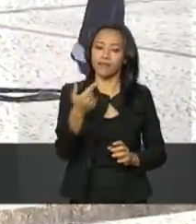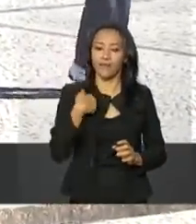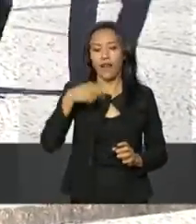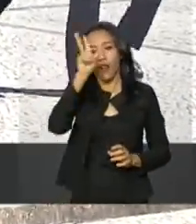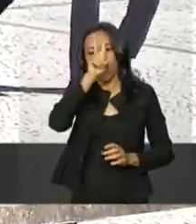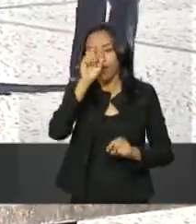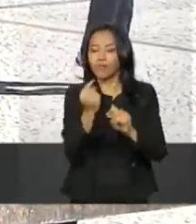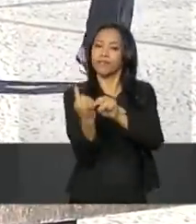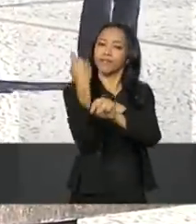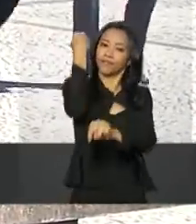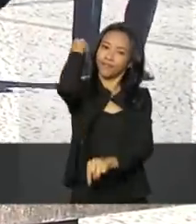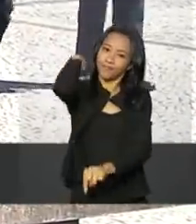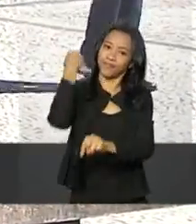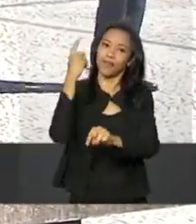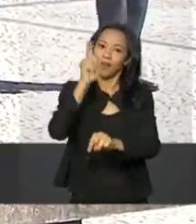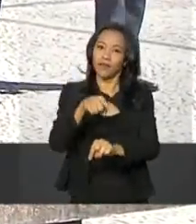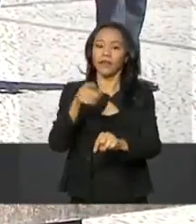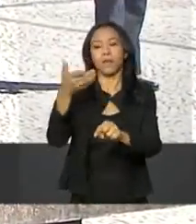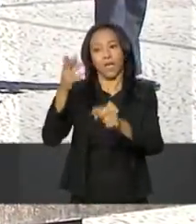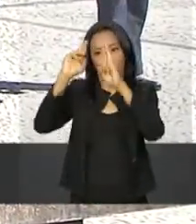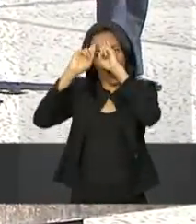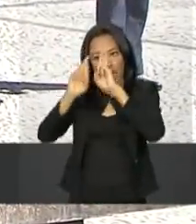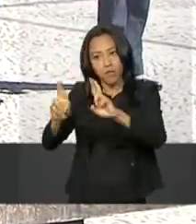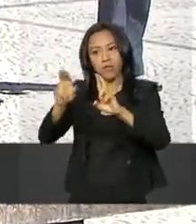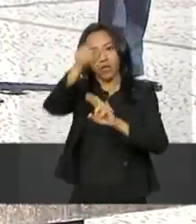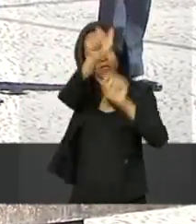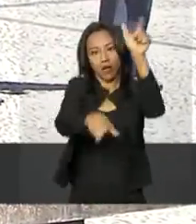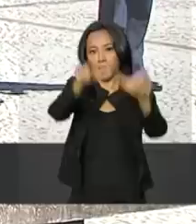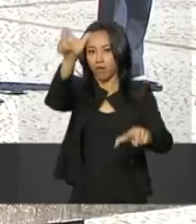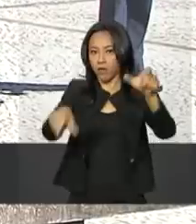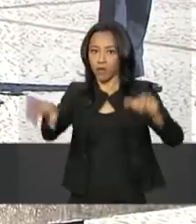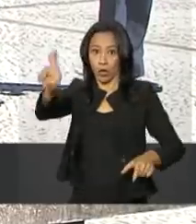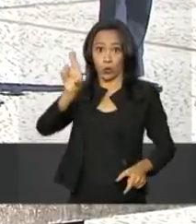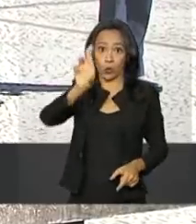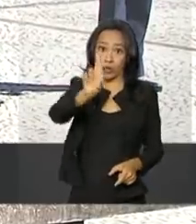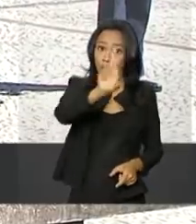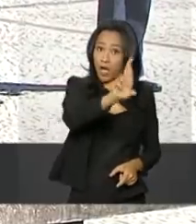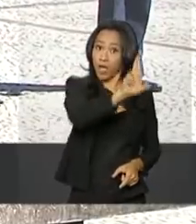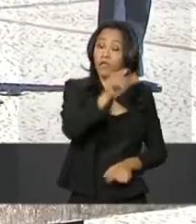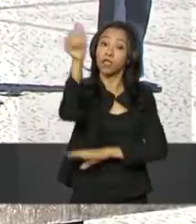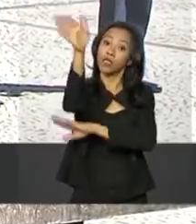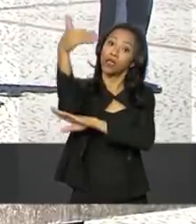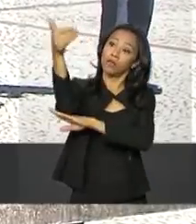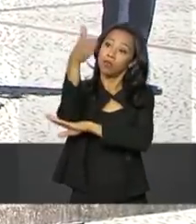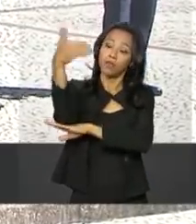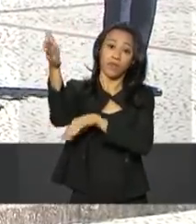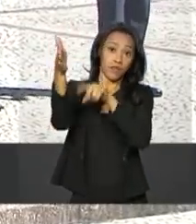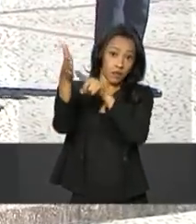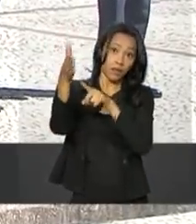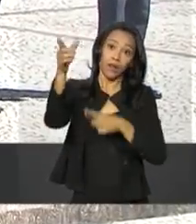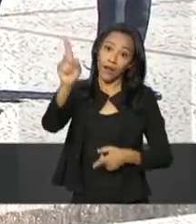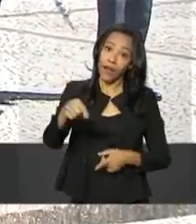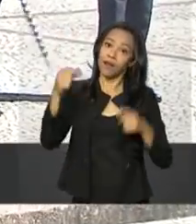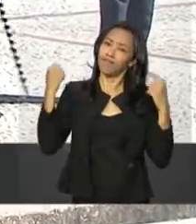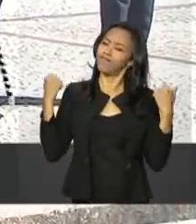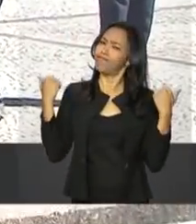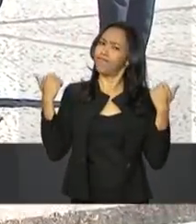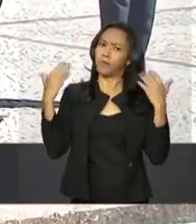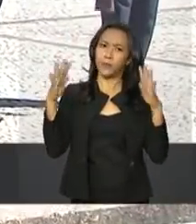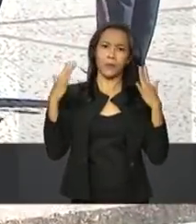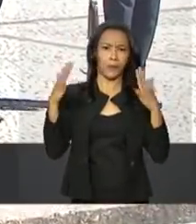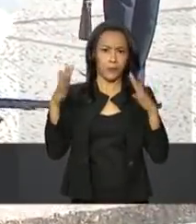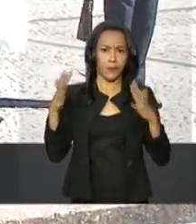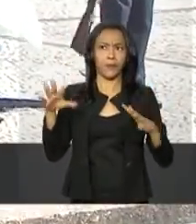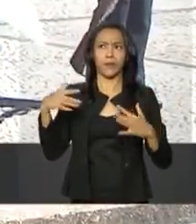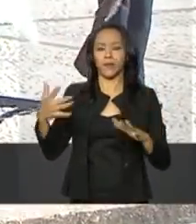para as autoridades e, no caso da bandeira nacional, nosso símbolo nacional, ela recebe a salva máxima por